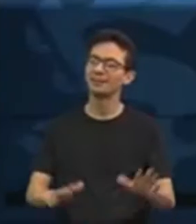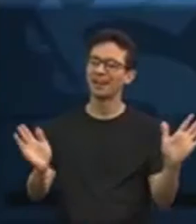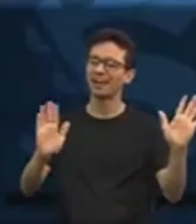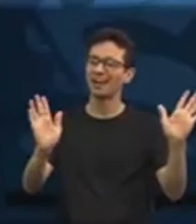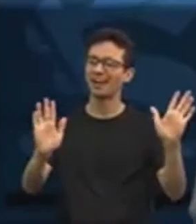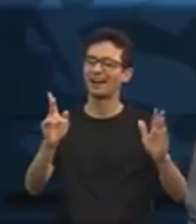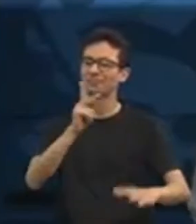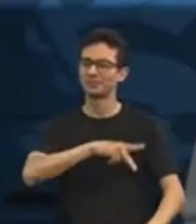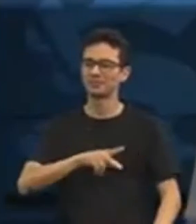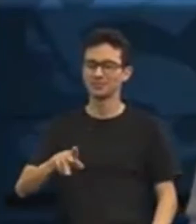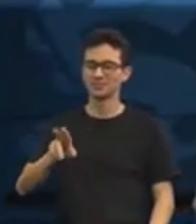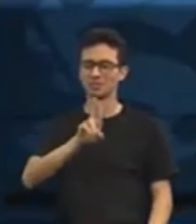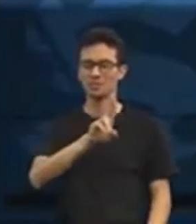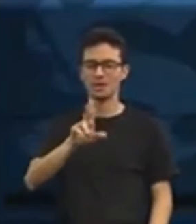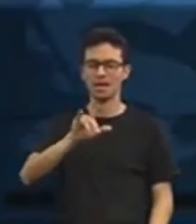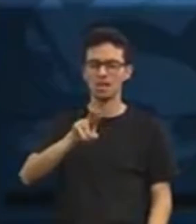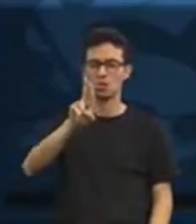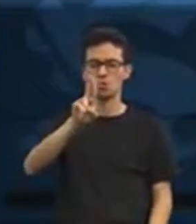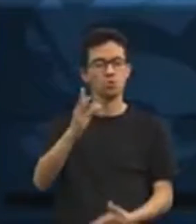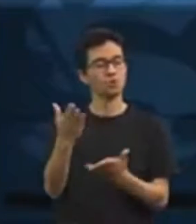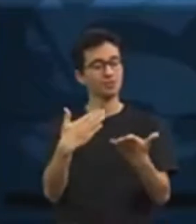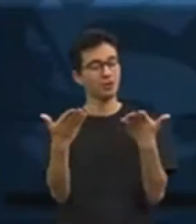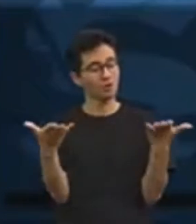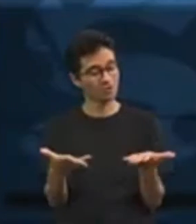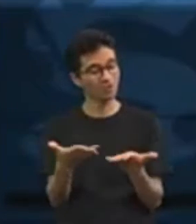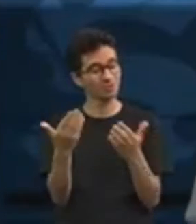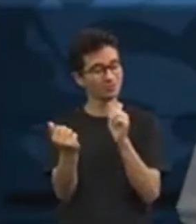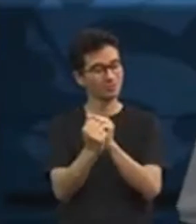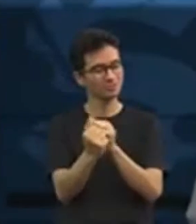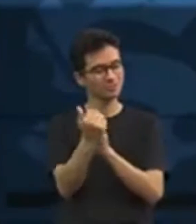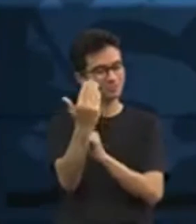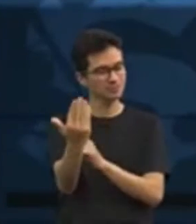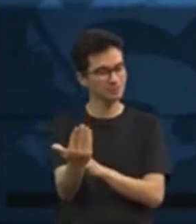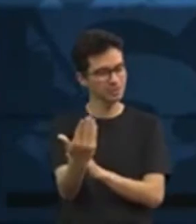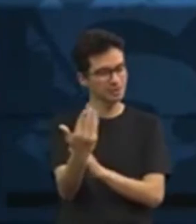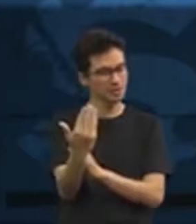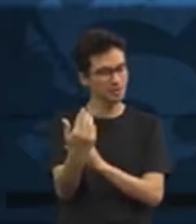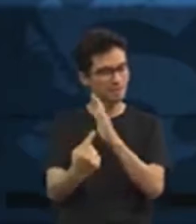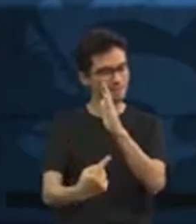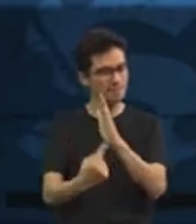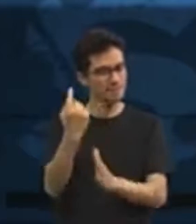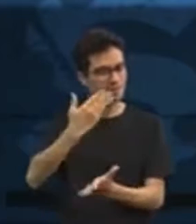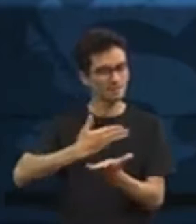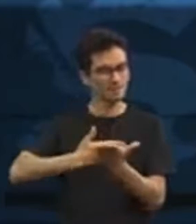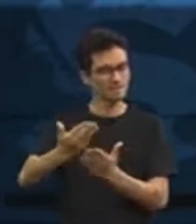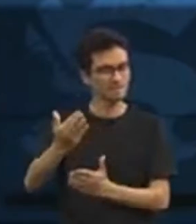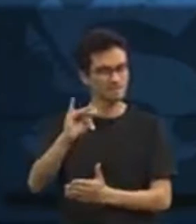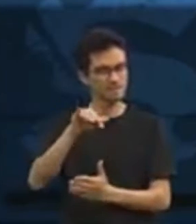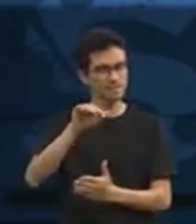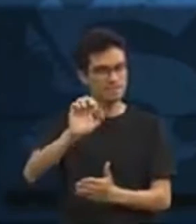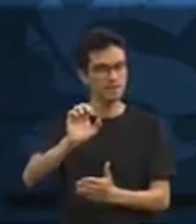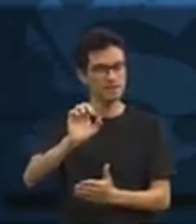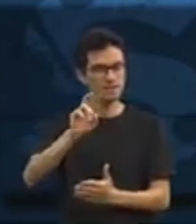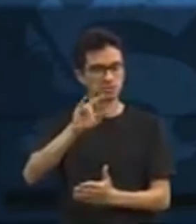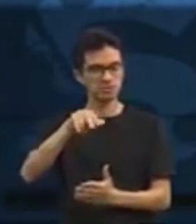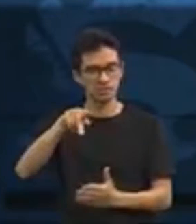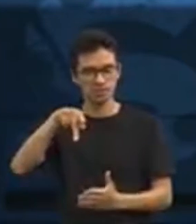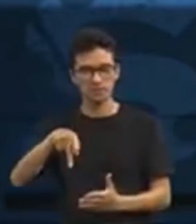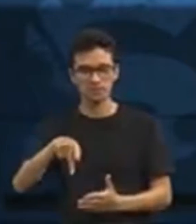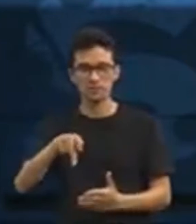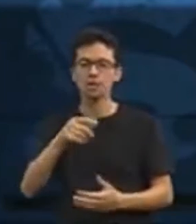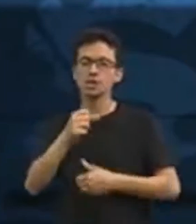Olá eu sou a professora Lu e vou conversar com você a respeito da primeira fase da Unicamp 2020